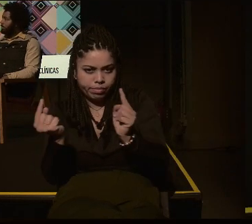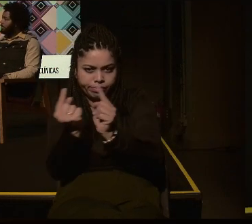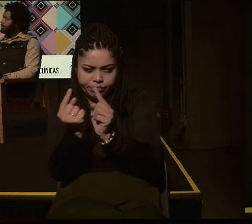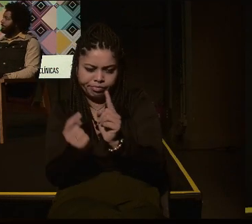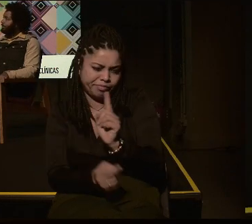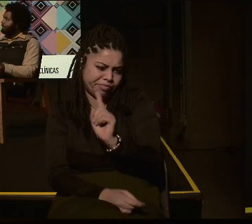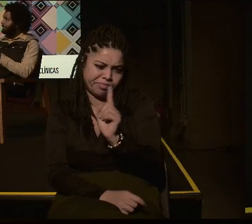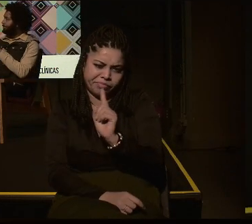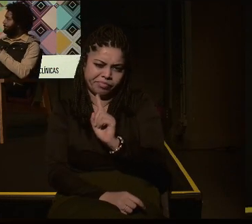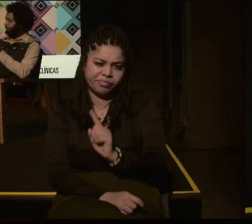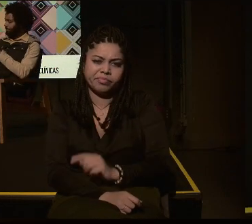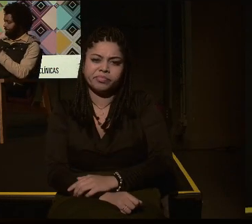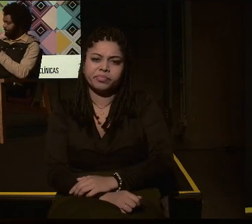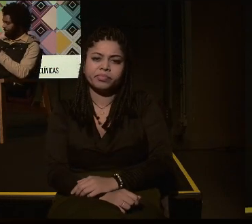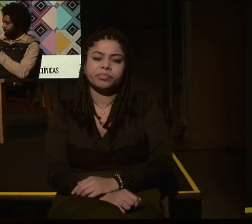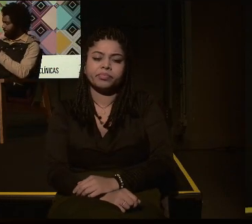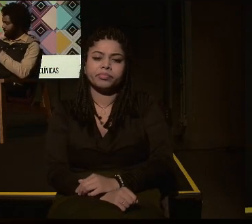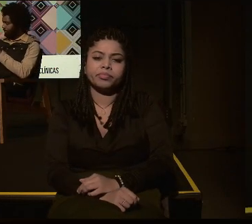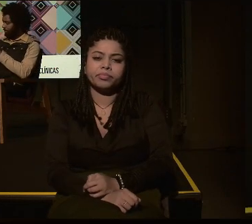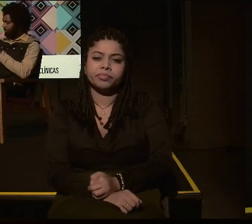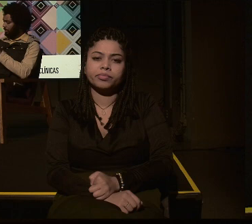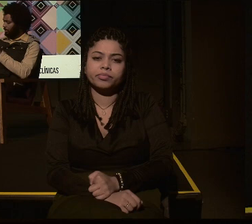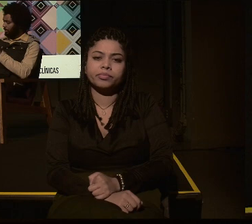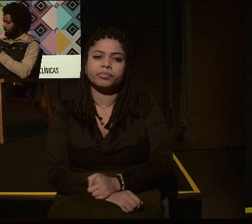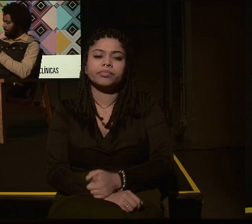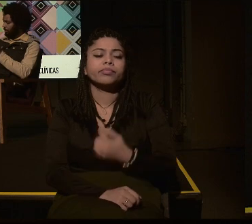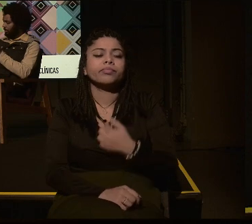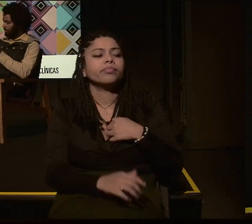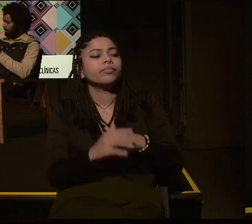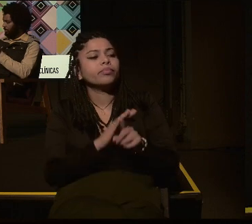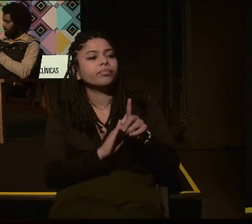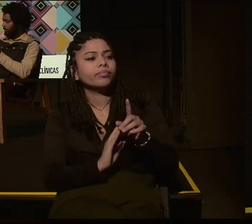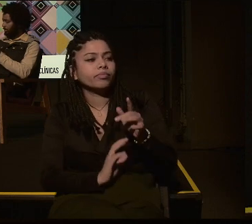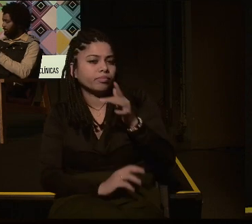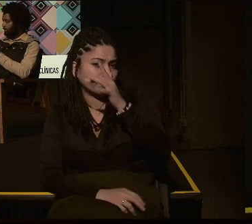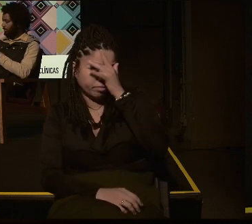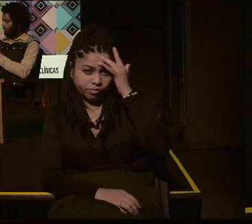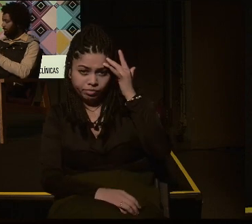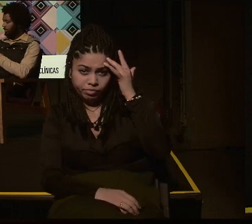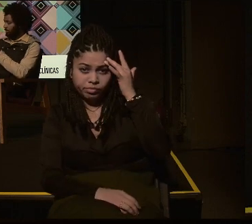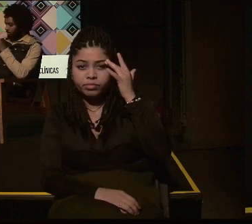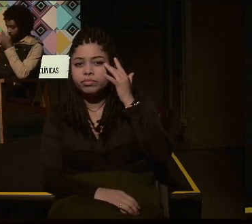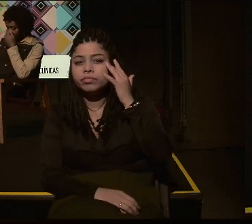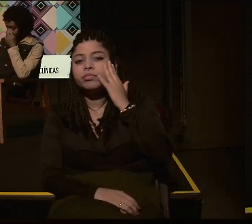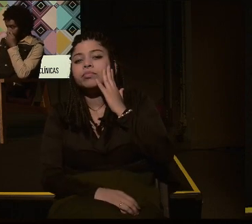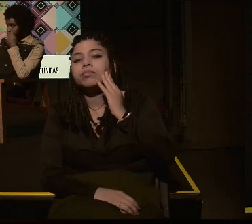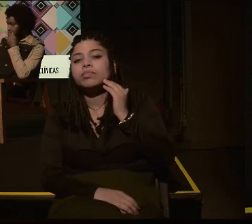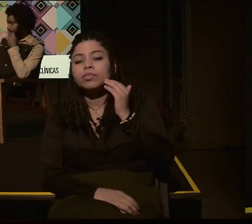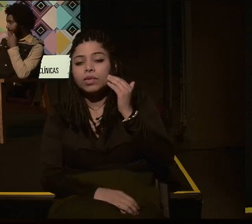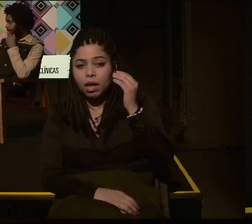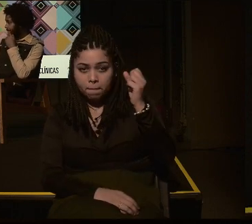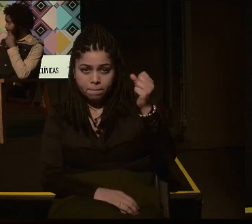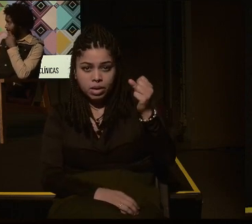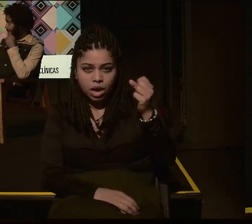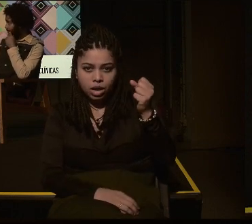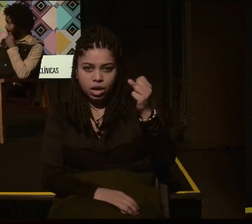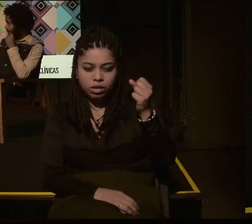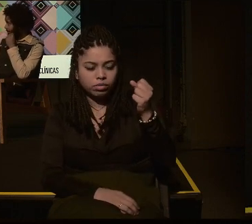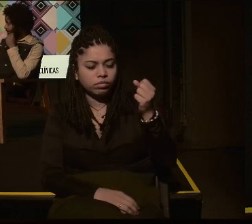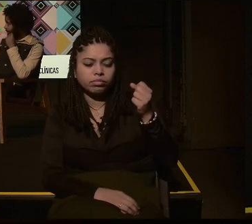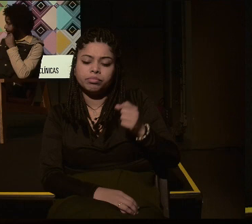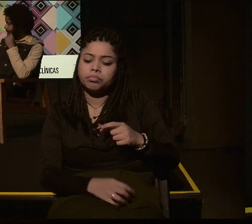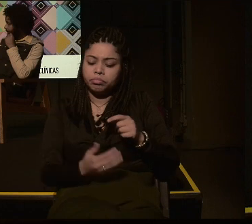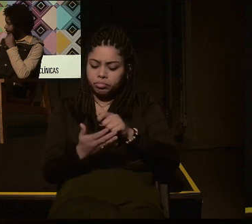A via, ela pergunta se pessoas brancas encaminham pessoas brancas para terapeutas